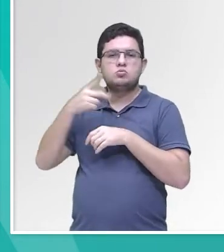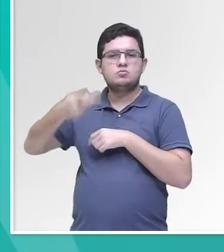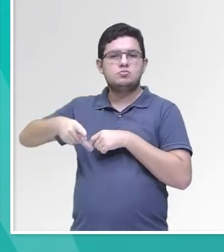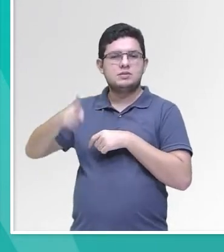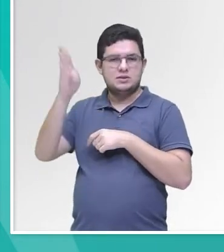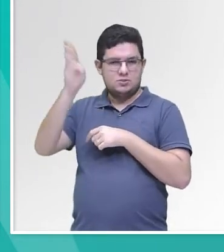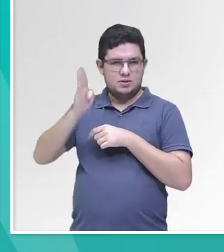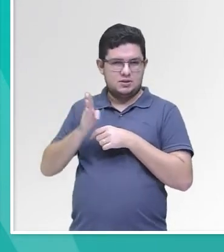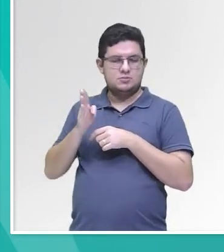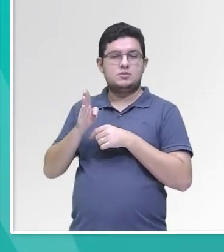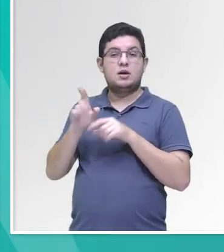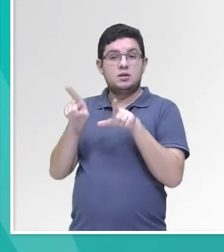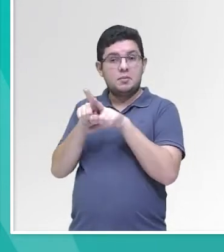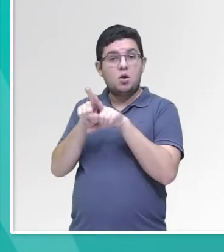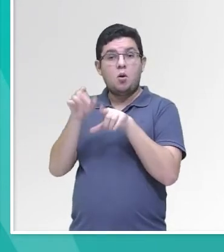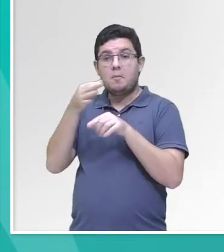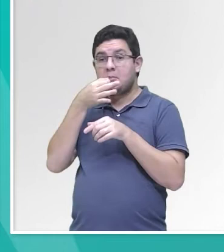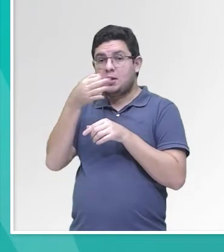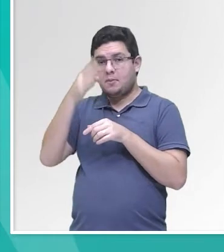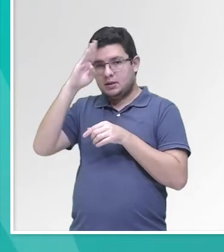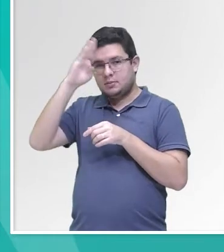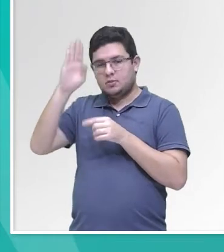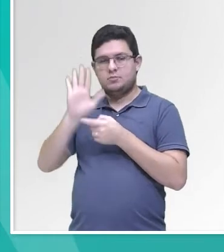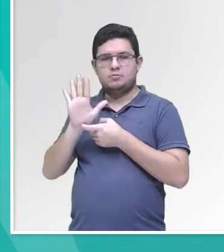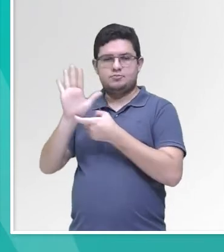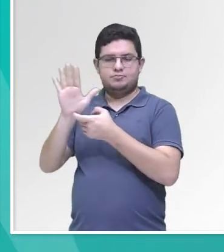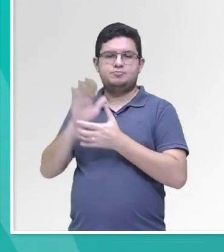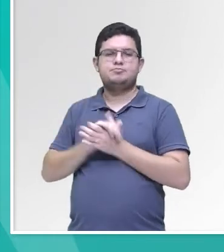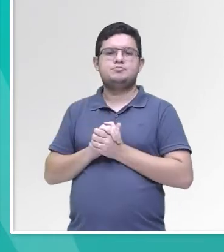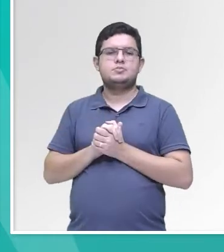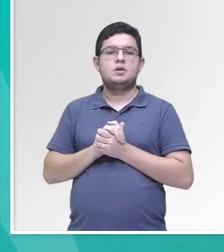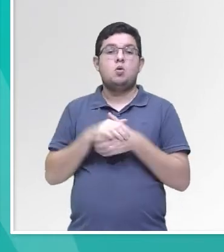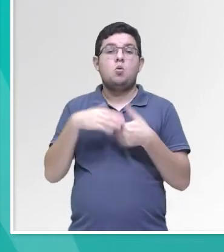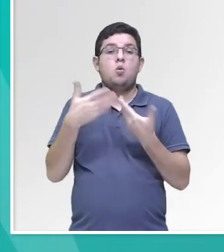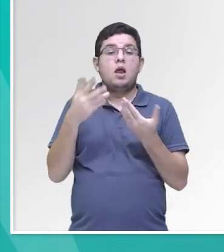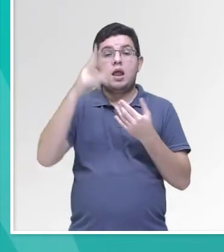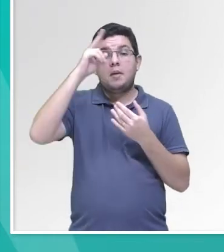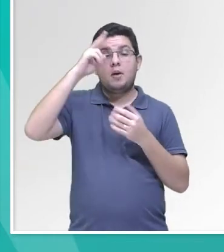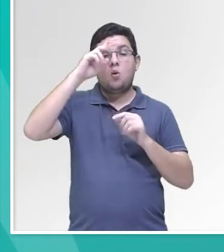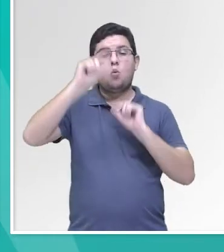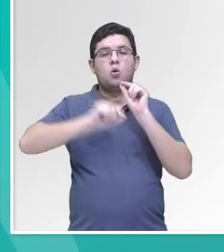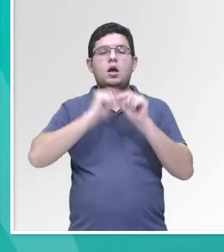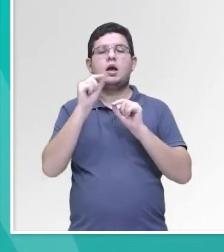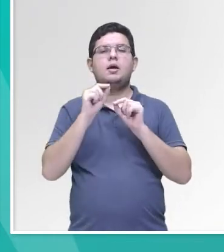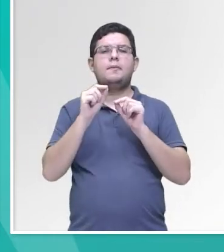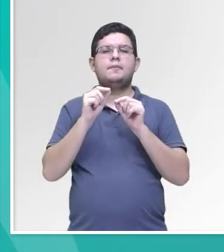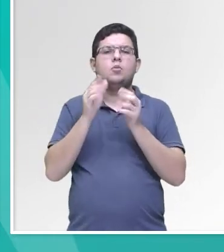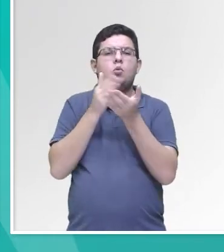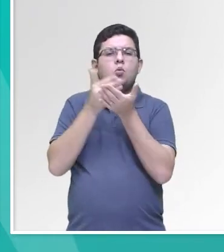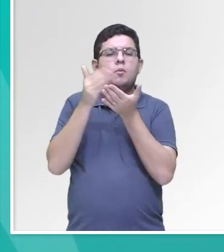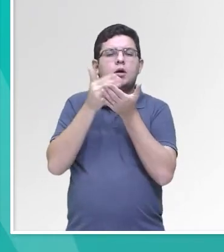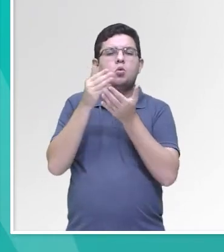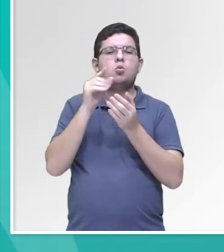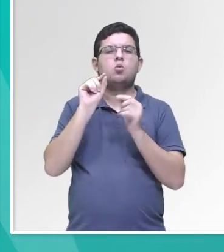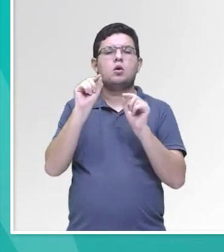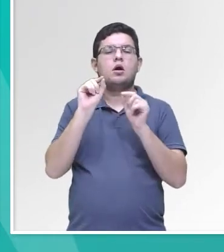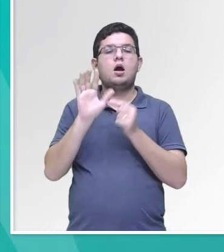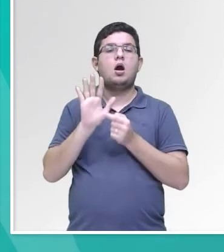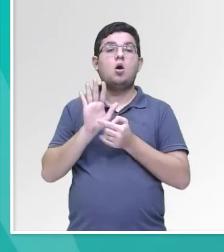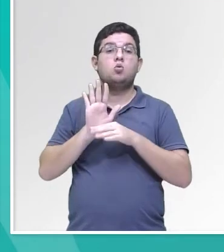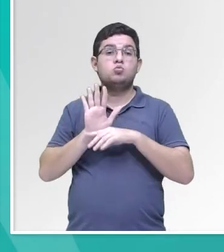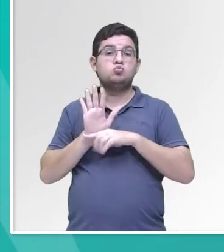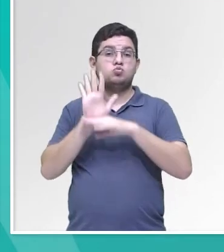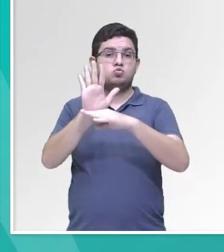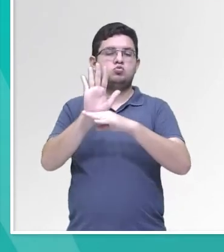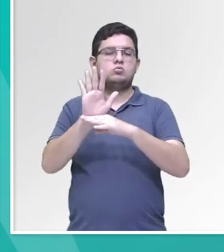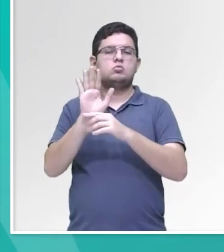introdução serve para isso. Anota aí. Ajudar a contextualizar sobre o tema e apresentar a sua tese, o